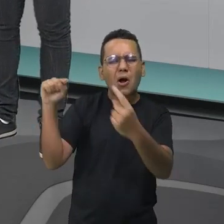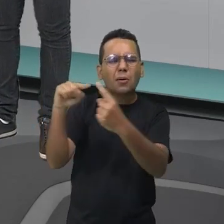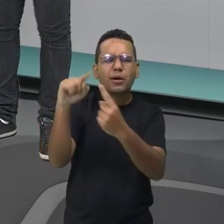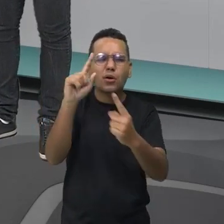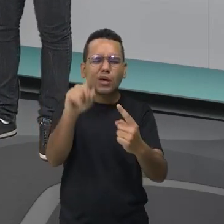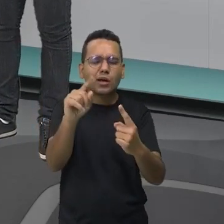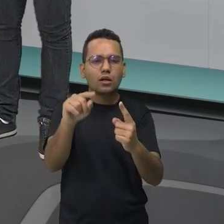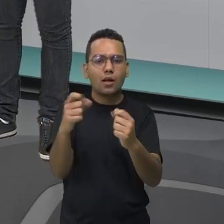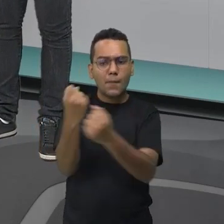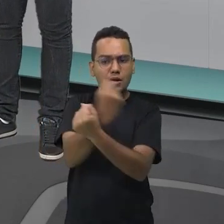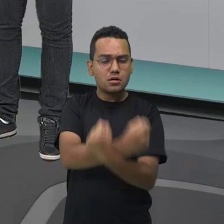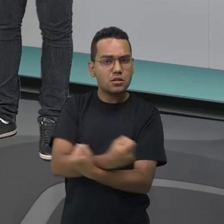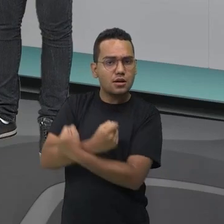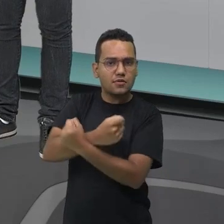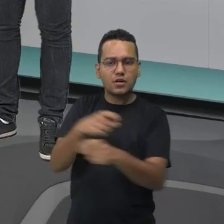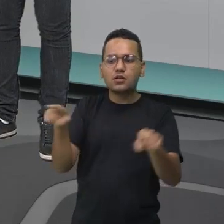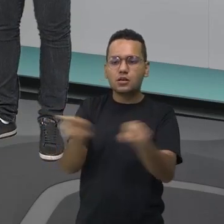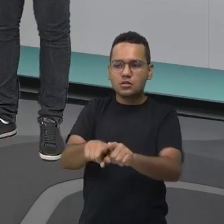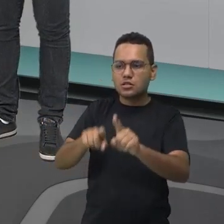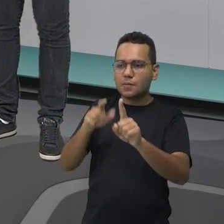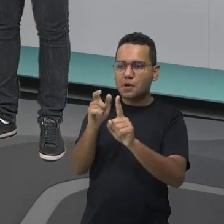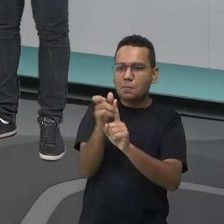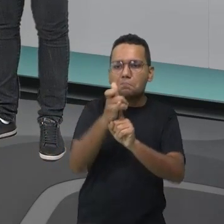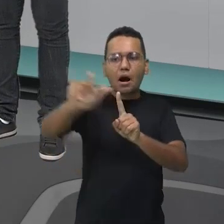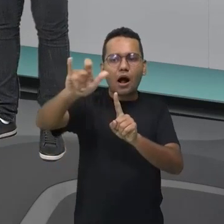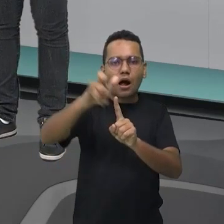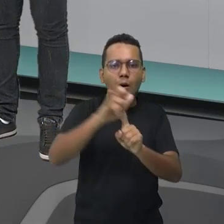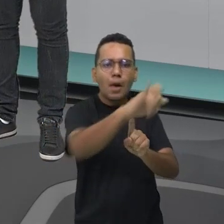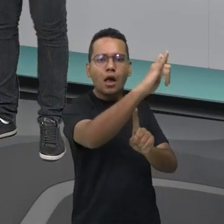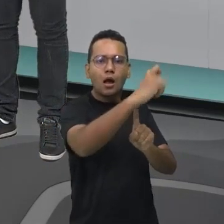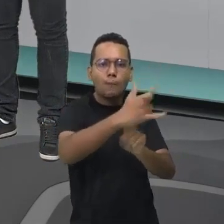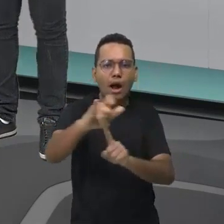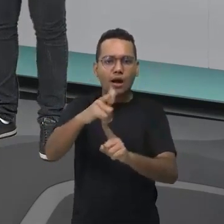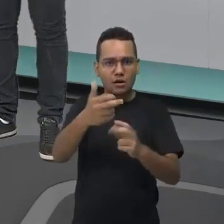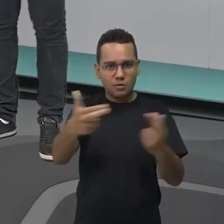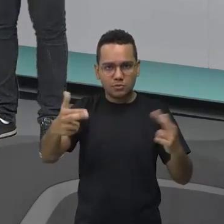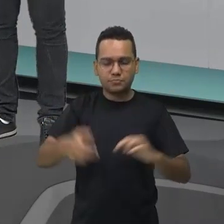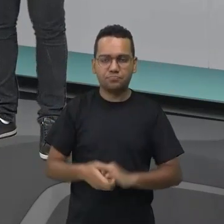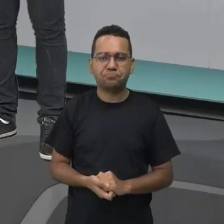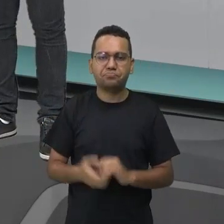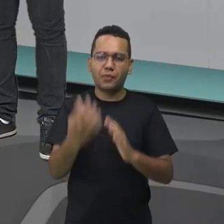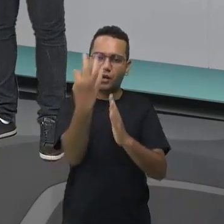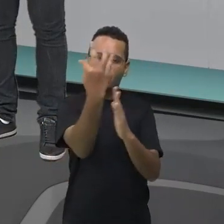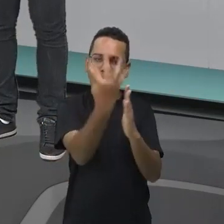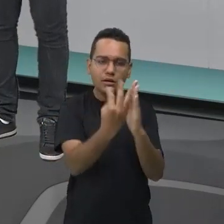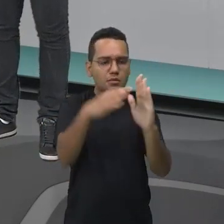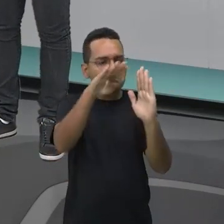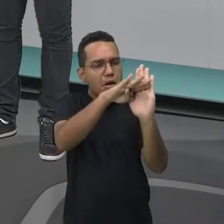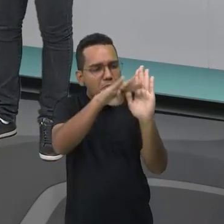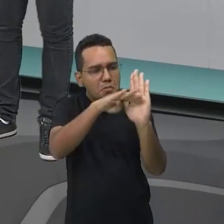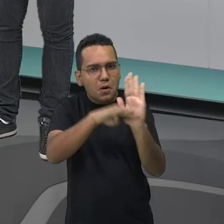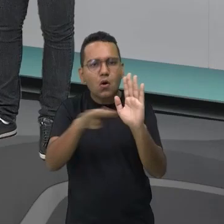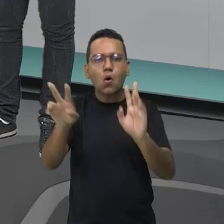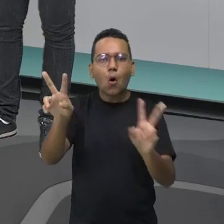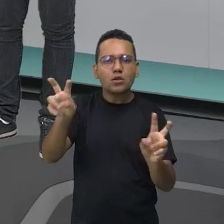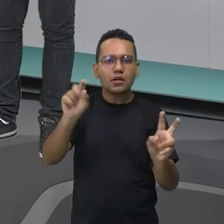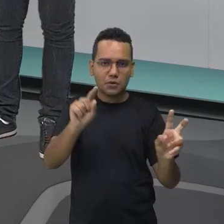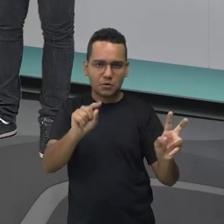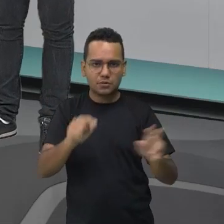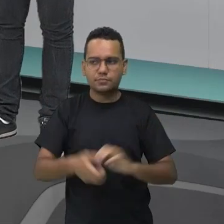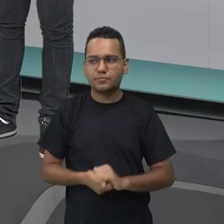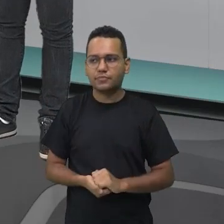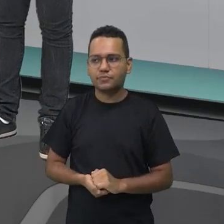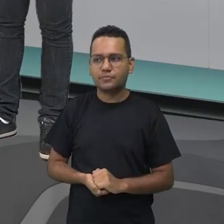um ataque, até mesmo para a defesa. Você observa também na sequência do texto, certo? Pelos títulos, olha só,